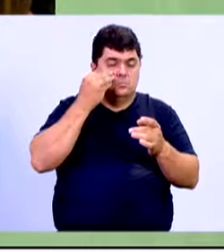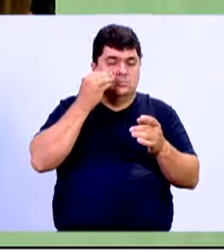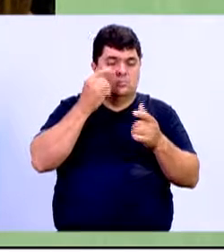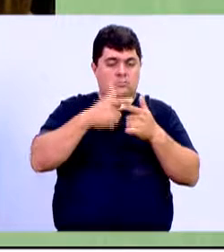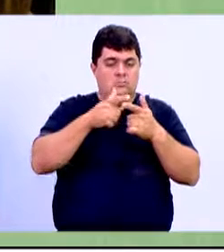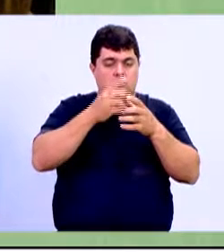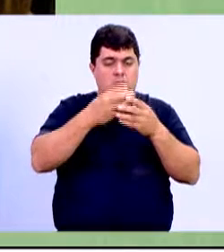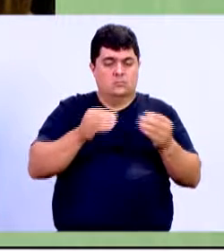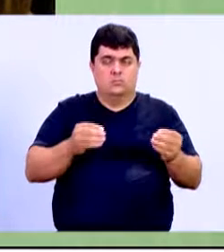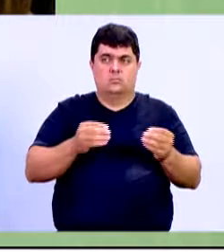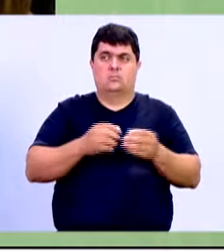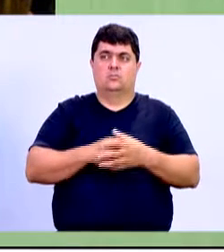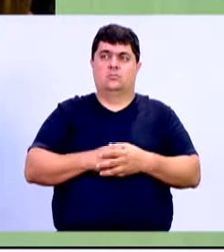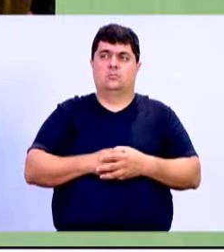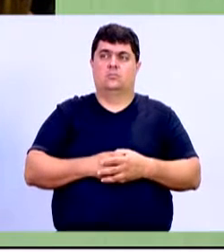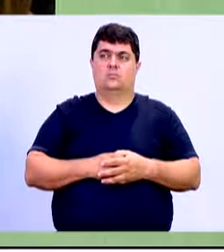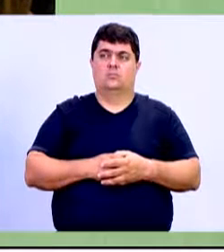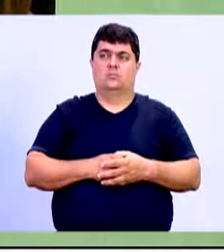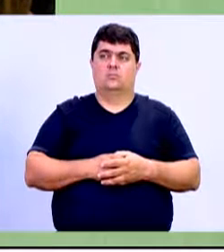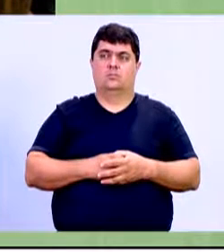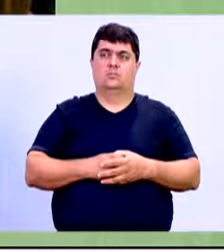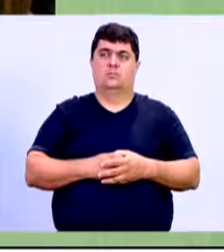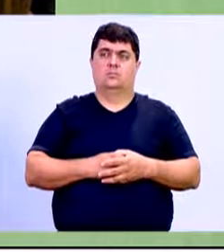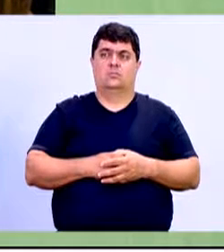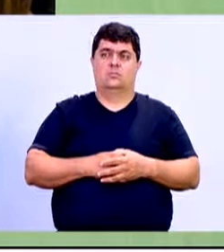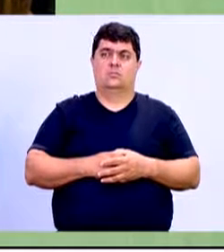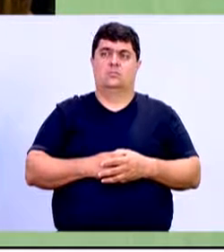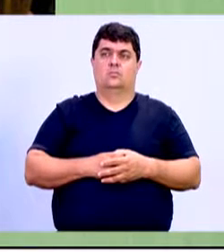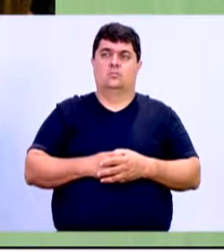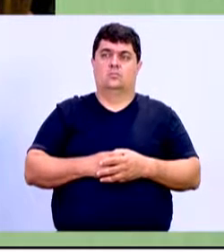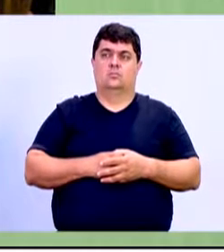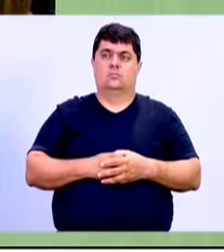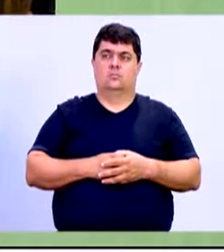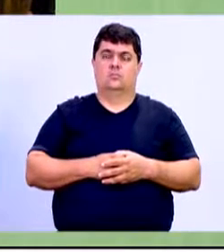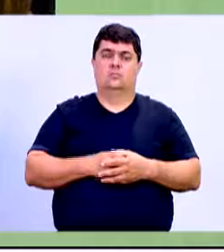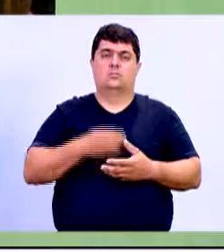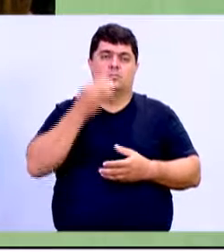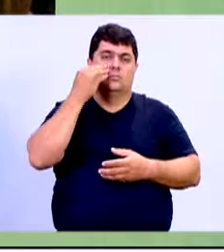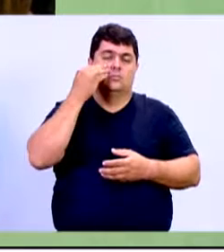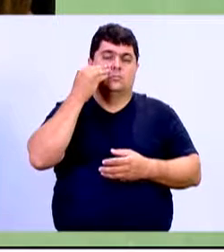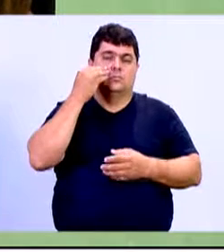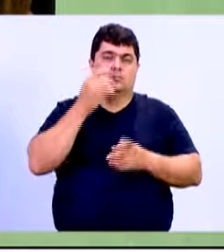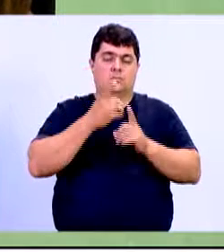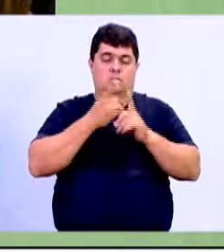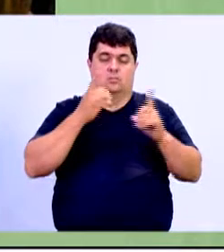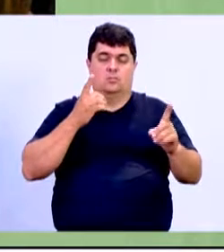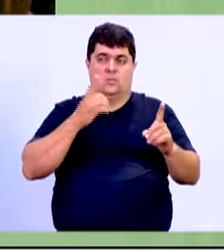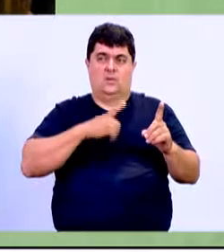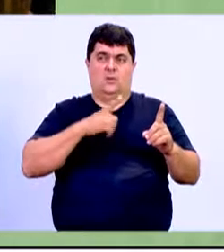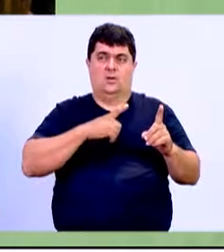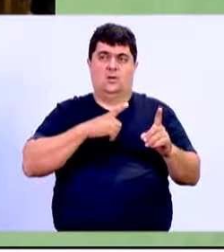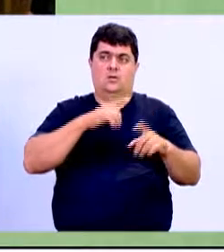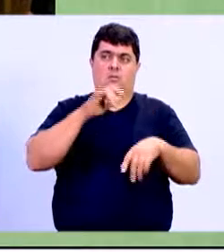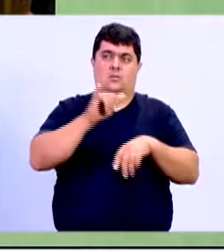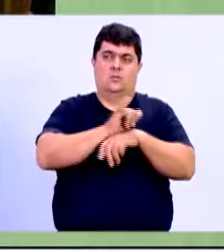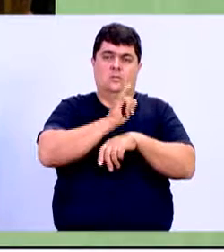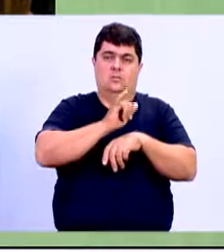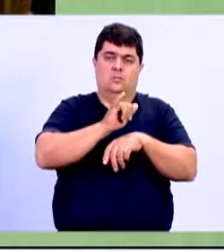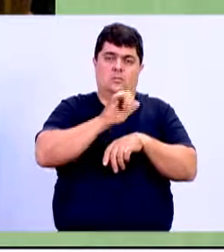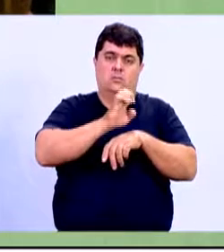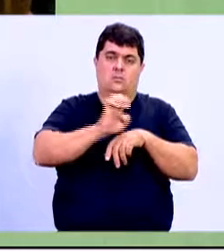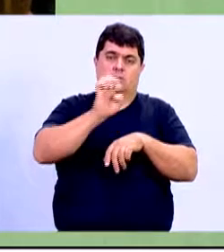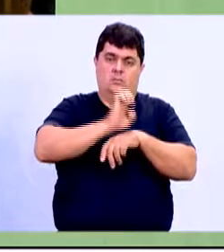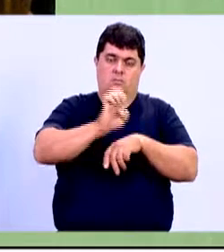algum atendimento, tentam dar solução ao problema do usuário remotamente. Aqui é a estagiária que faz